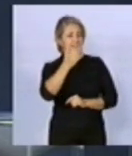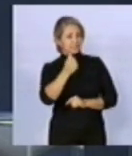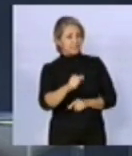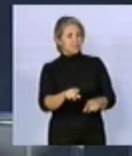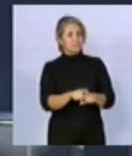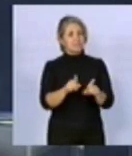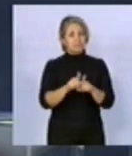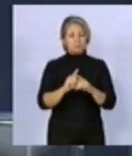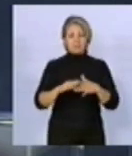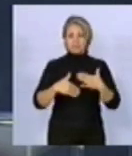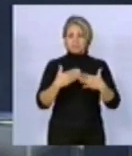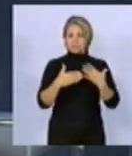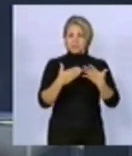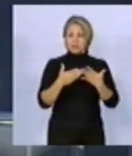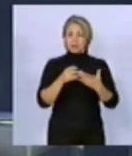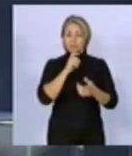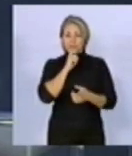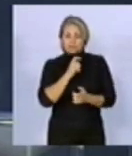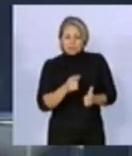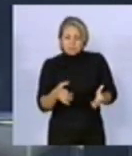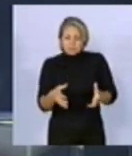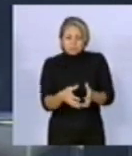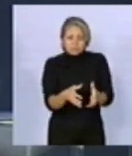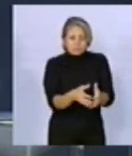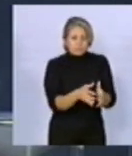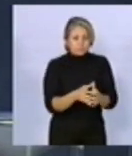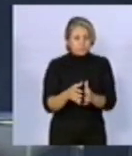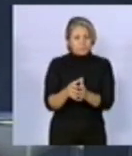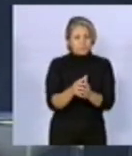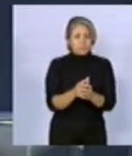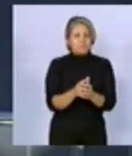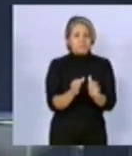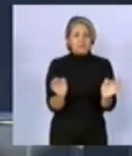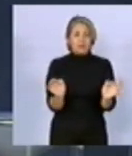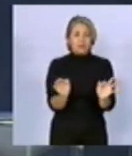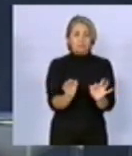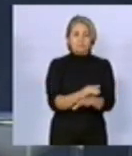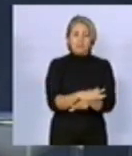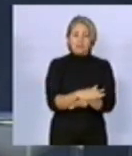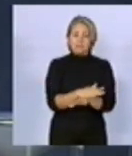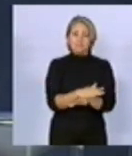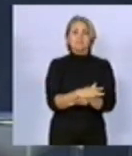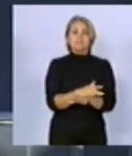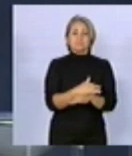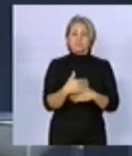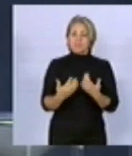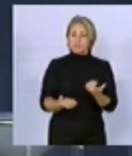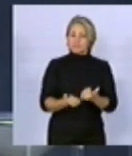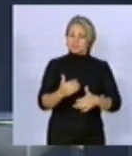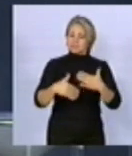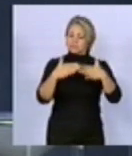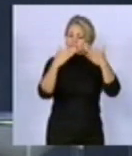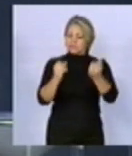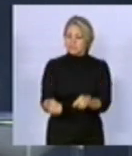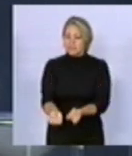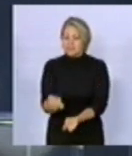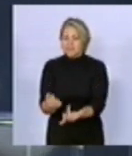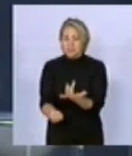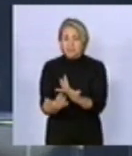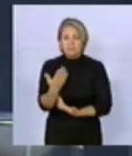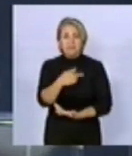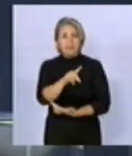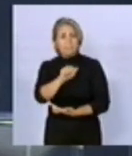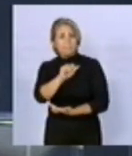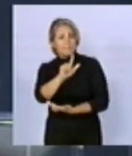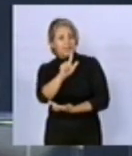processo de cogeração então a o término gradativo da queima de cana é simplesmente na